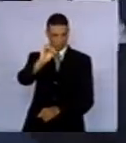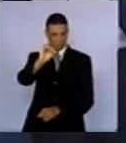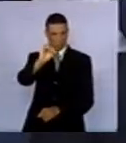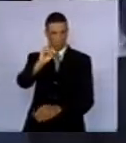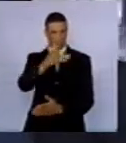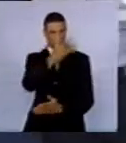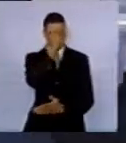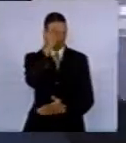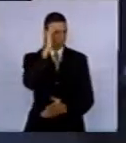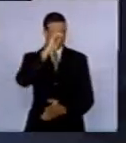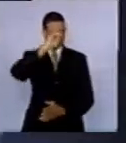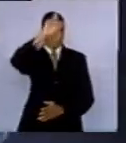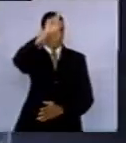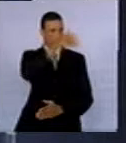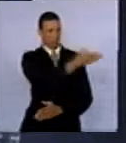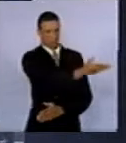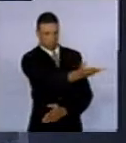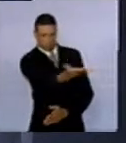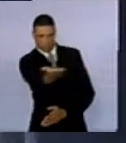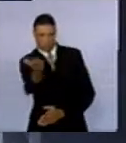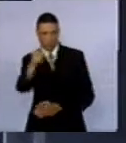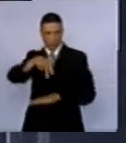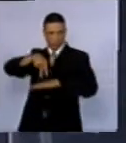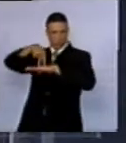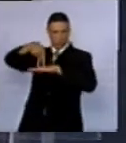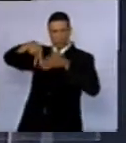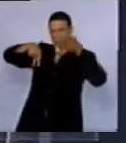autoridades presentes, palestrantes, senhores e senhoras.